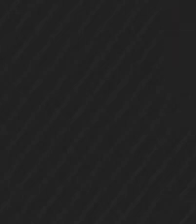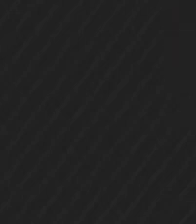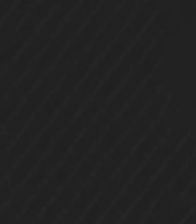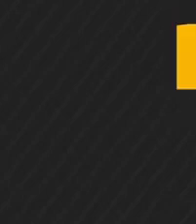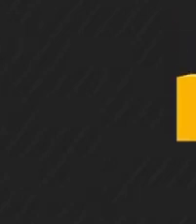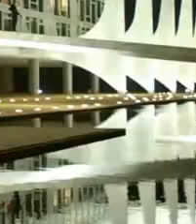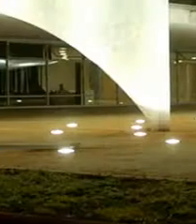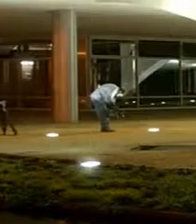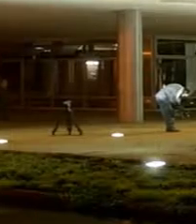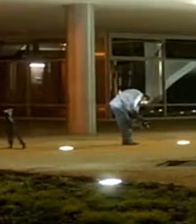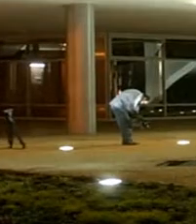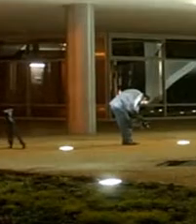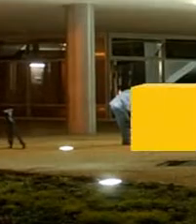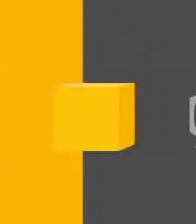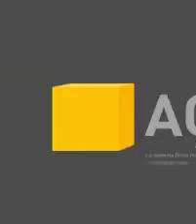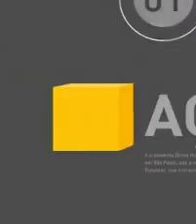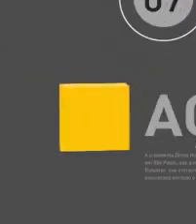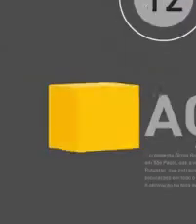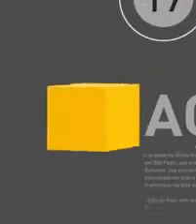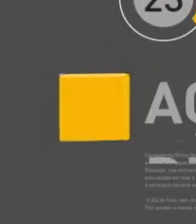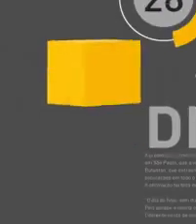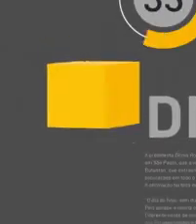E aí